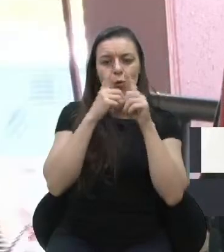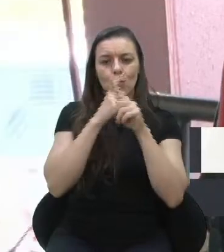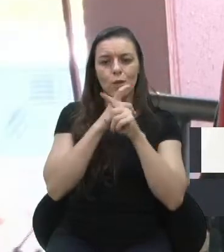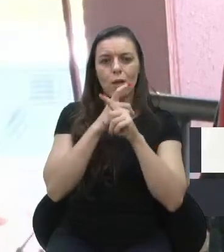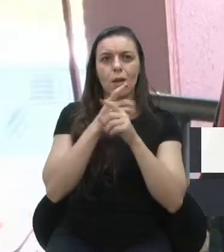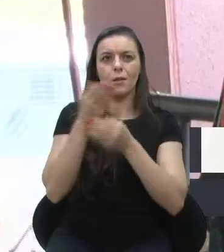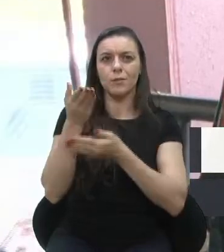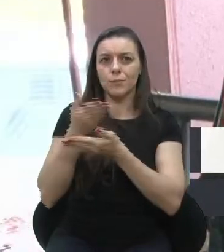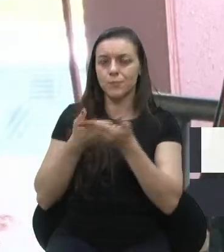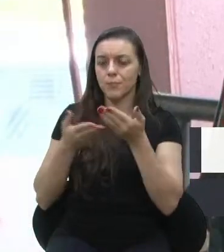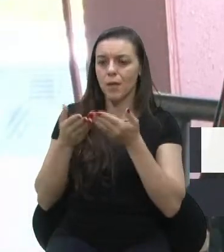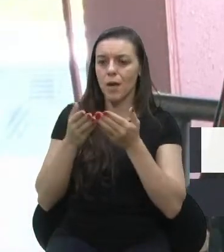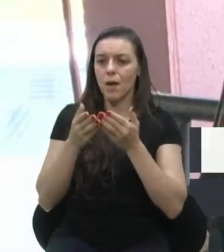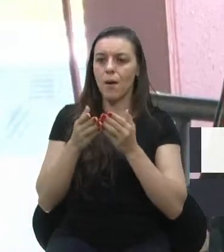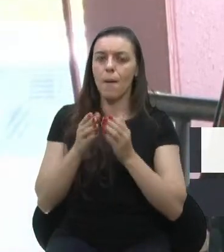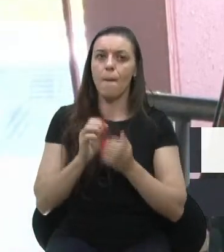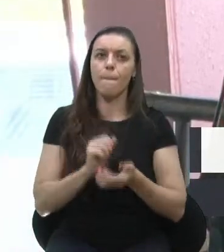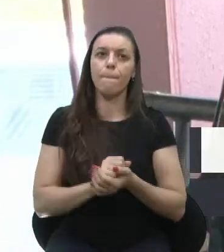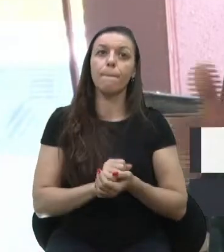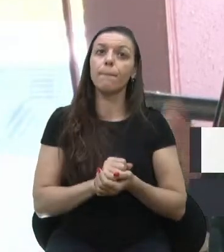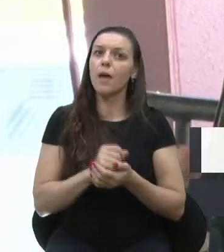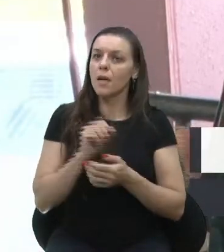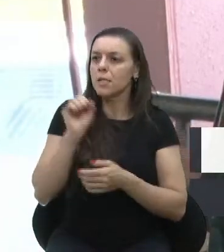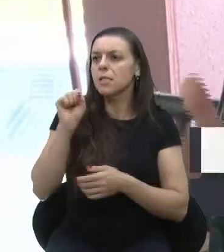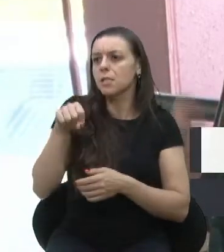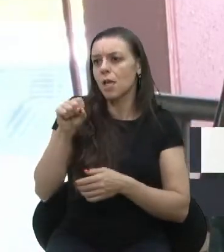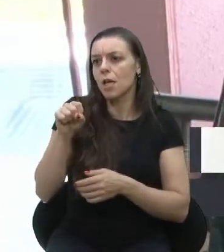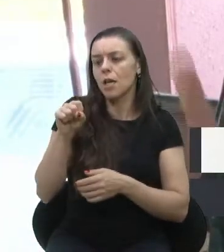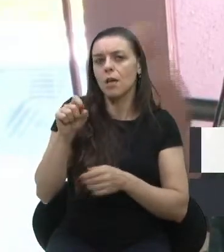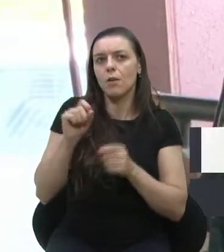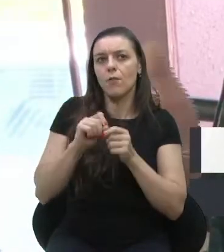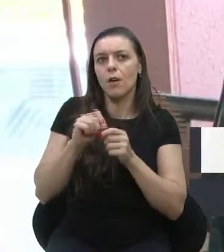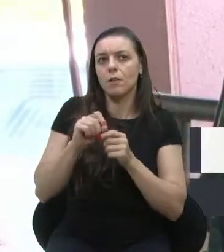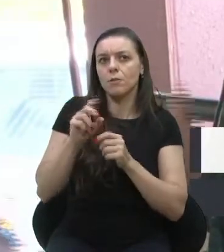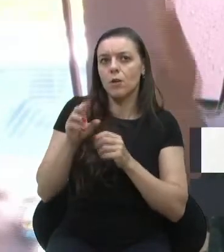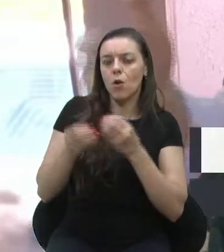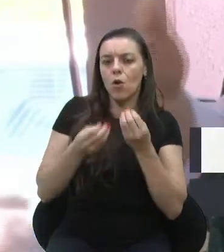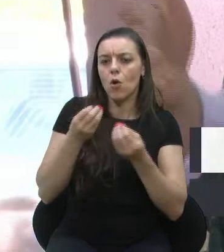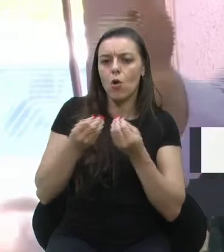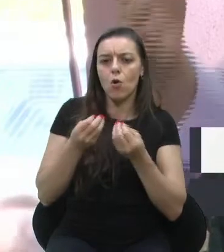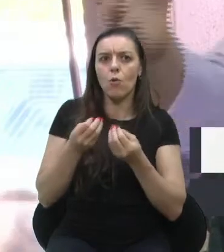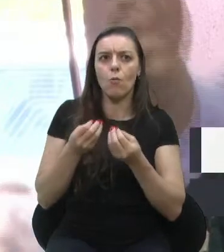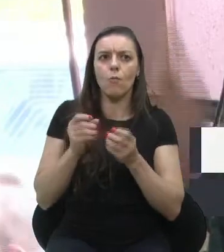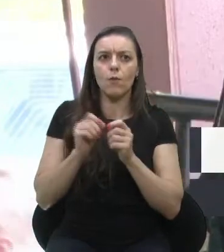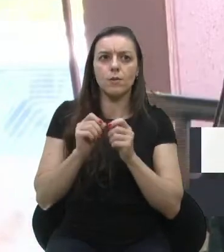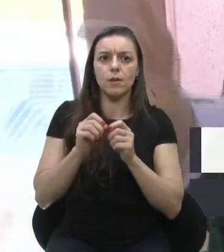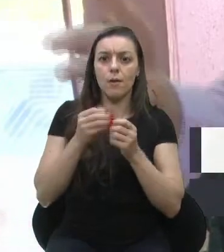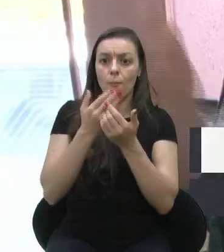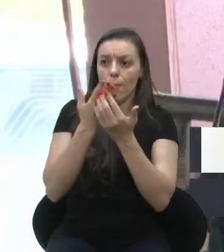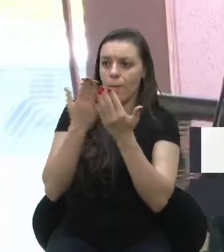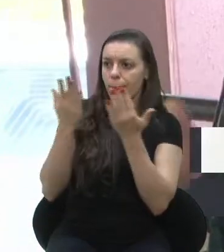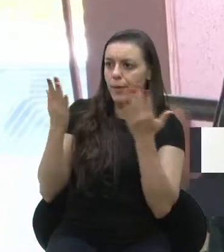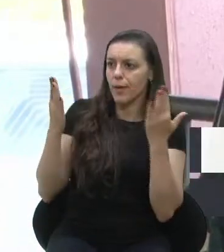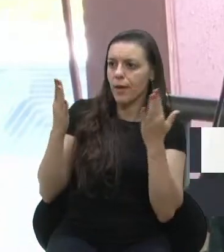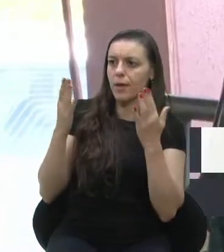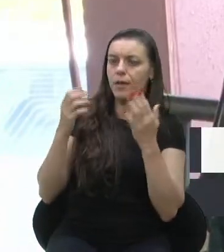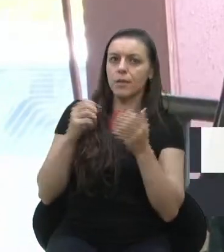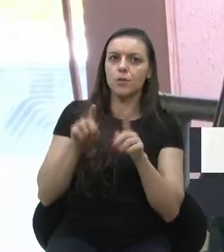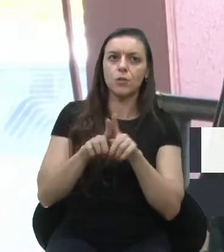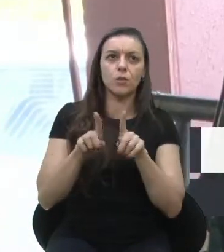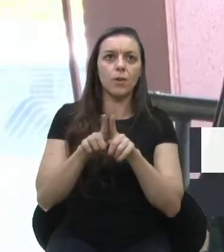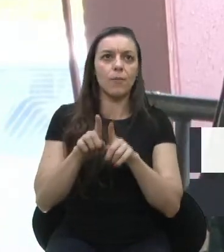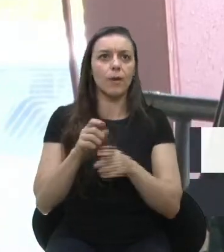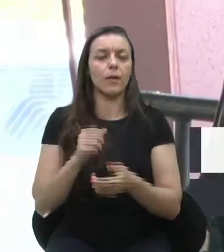intervenções dentro da propriedade Aí sim consulta o órgão competente seja o meio ambiente Esse é um córrego um bueiro